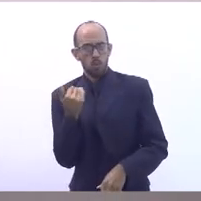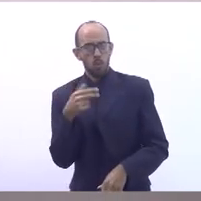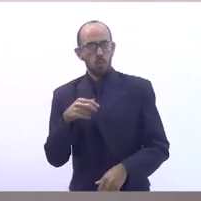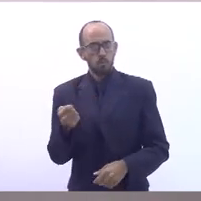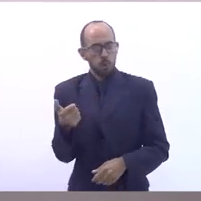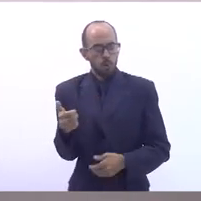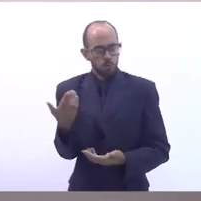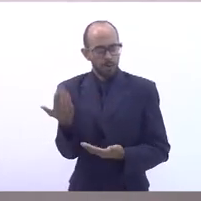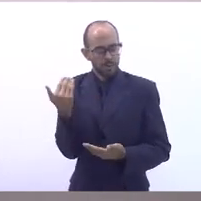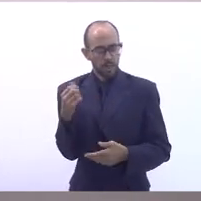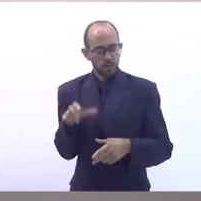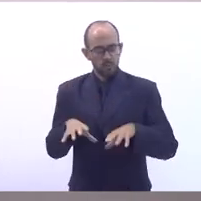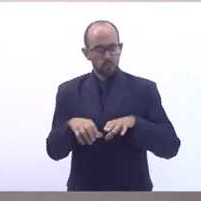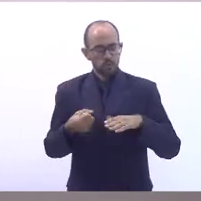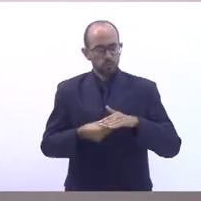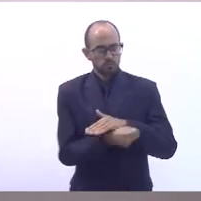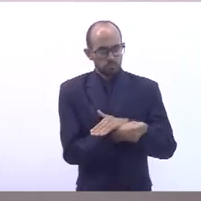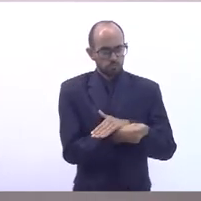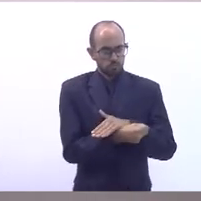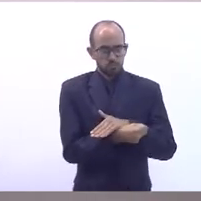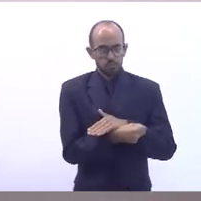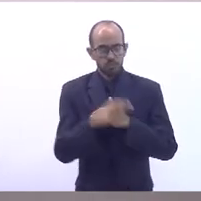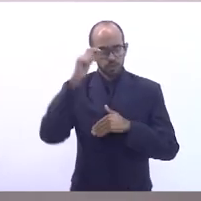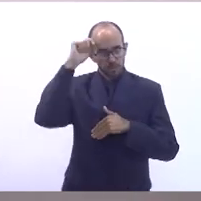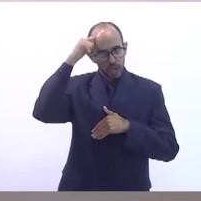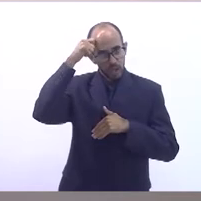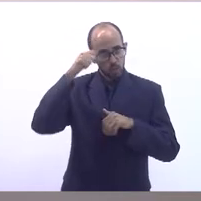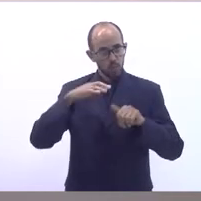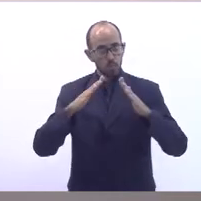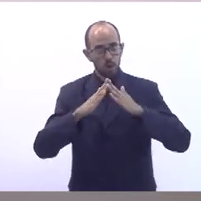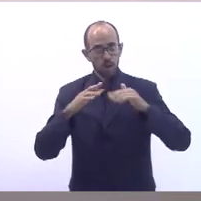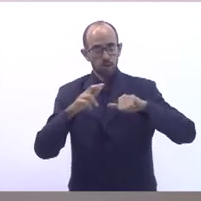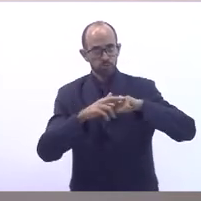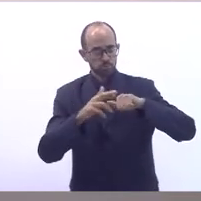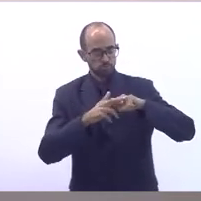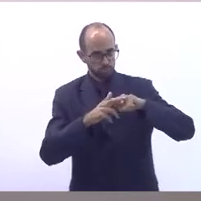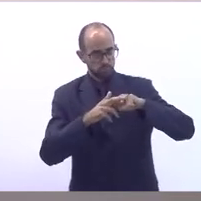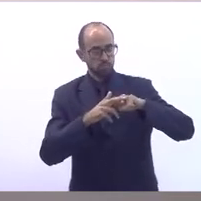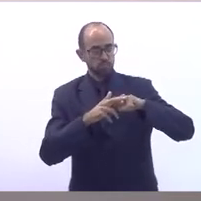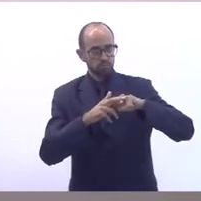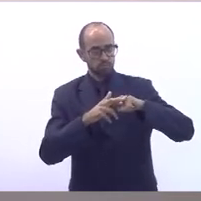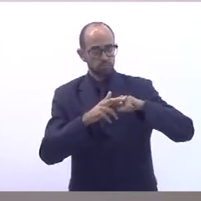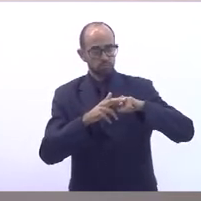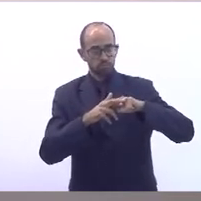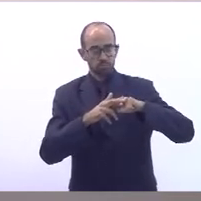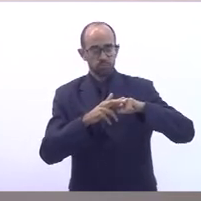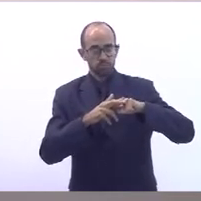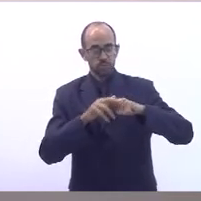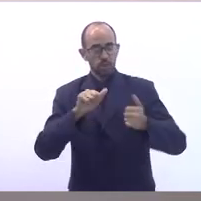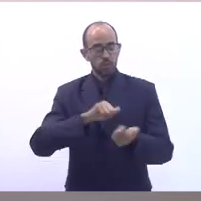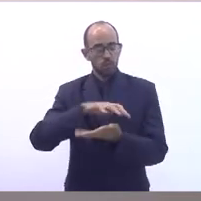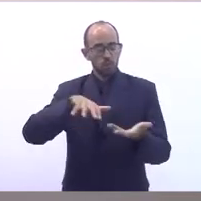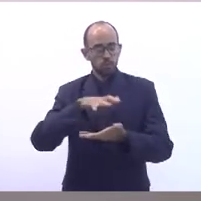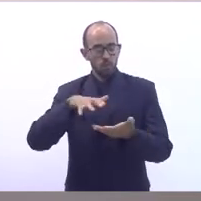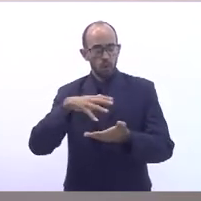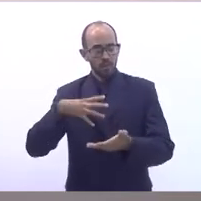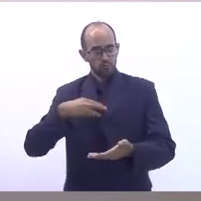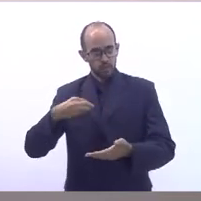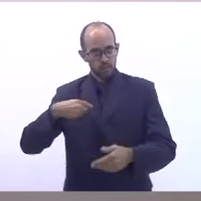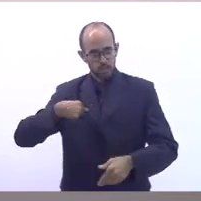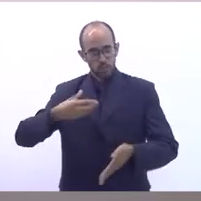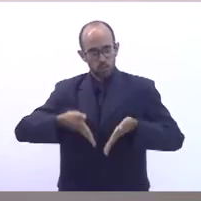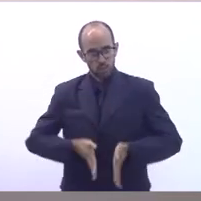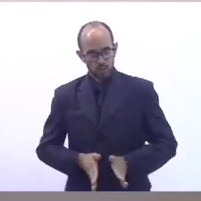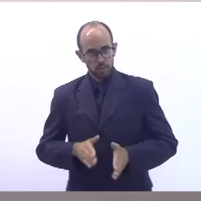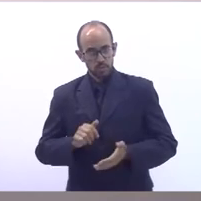da polícia militar de 24 anos negro morador de Belford Roxo recém-casado reformando o quarto da filha queria nascer no caso